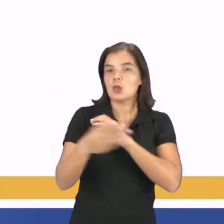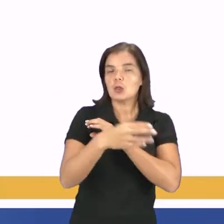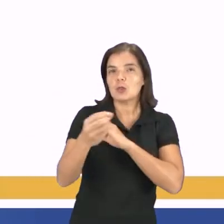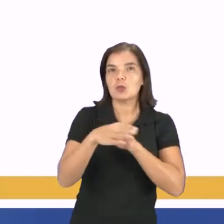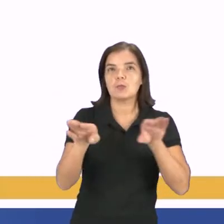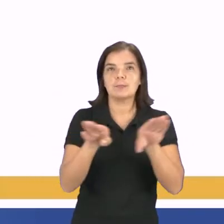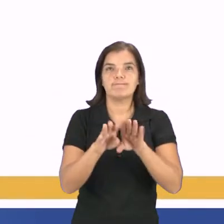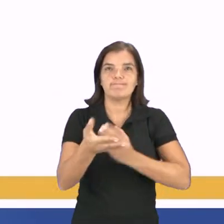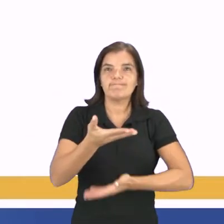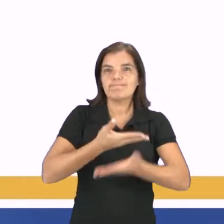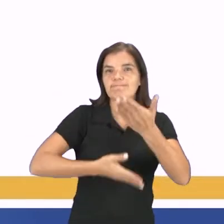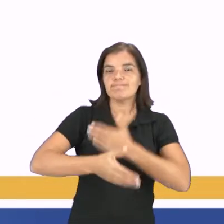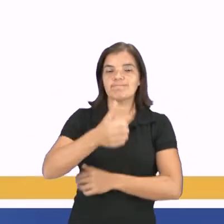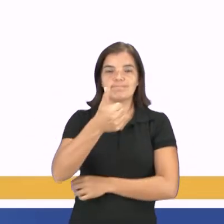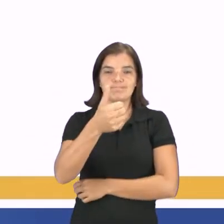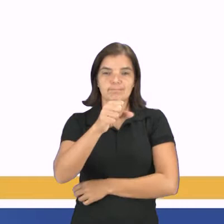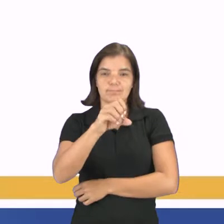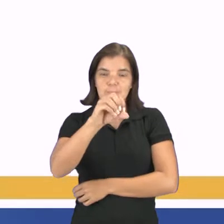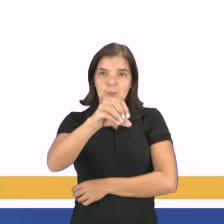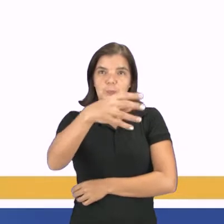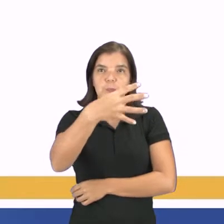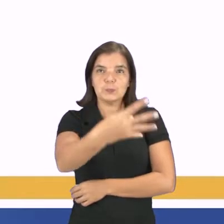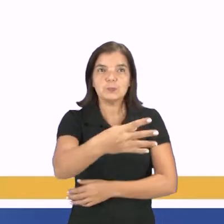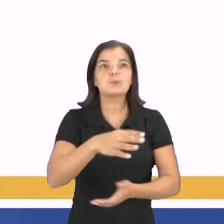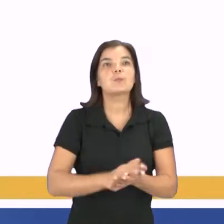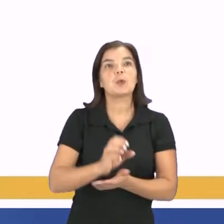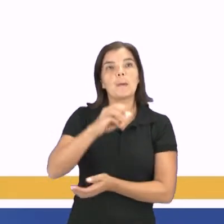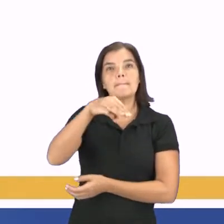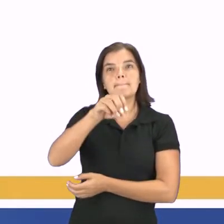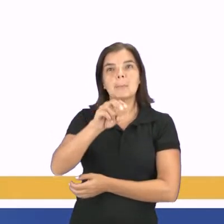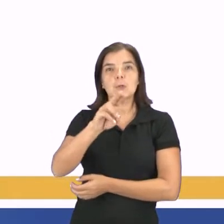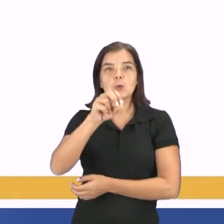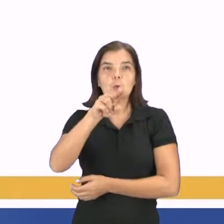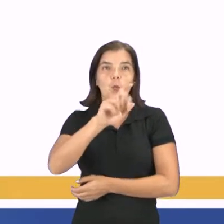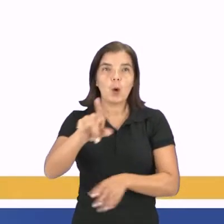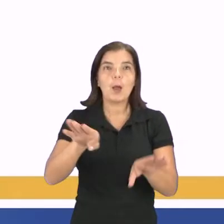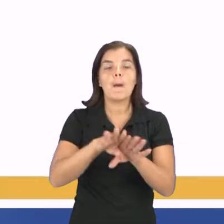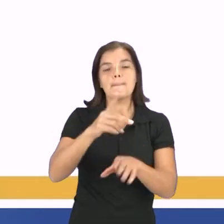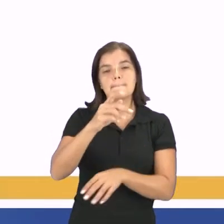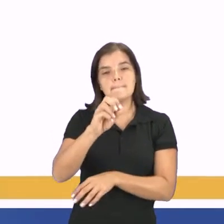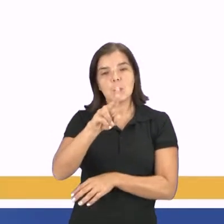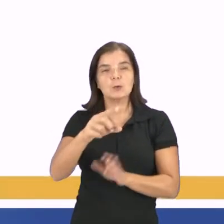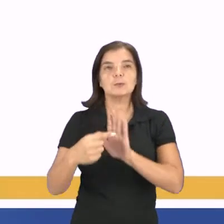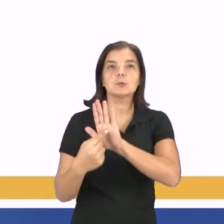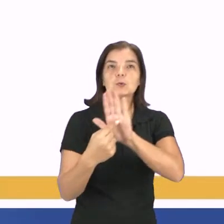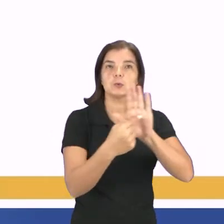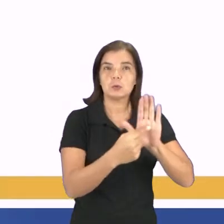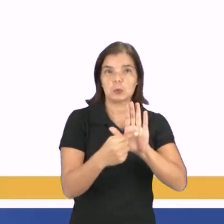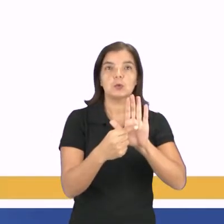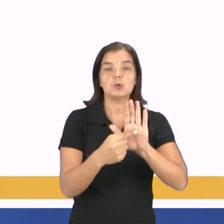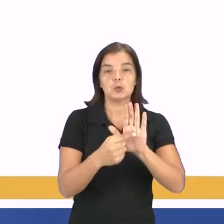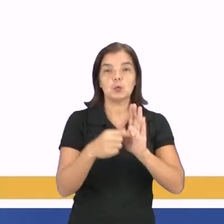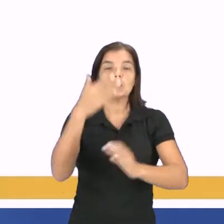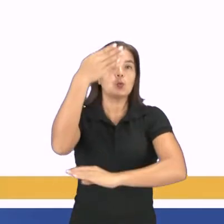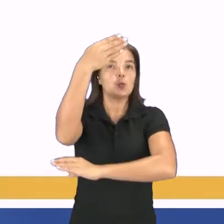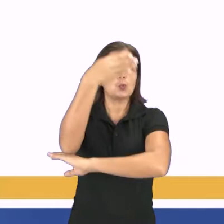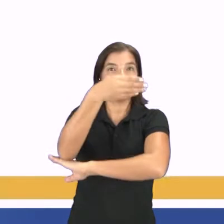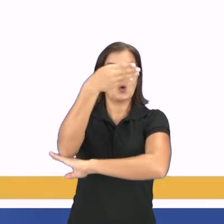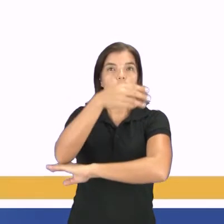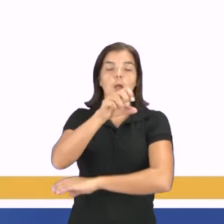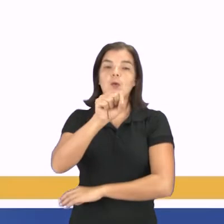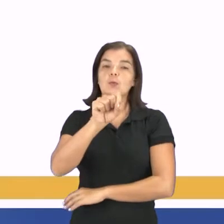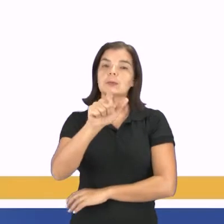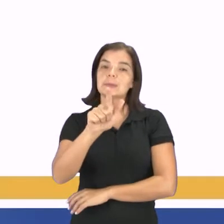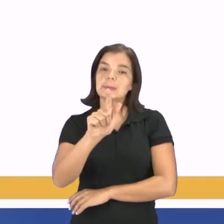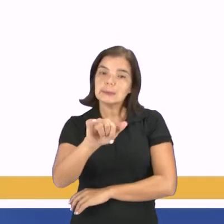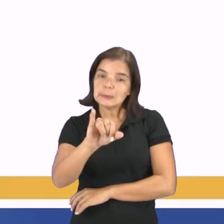campo do entretenimento e em 1894, Manuel Ponte exibiu nas dependências do Hotel Siglo, em Porto